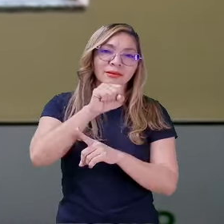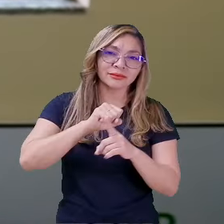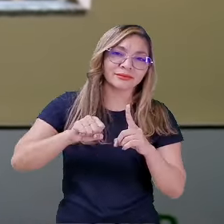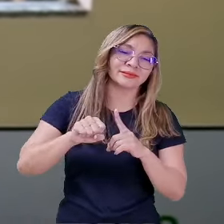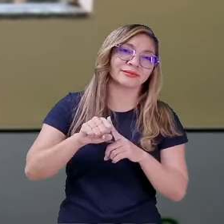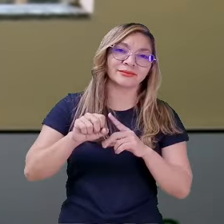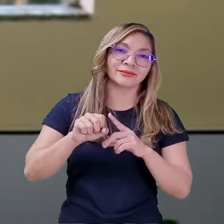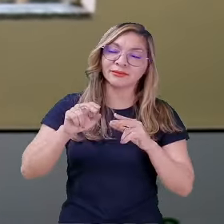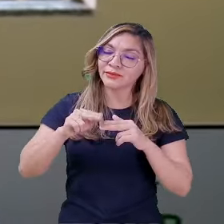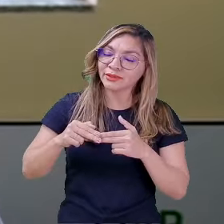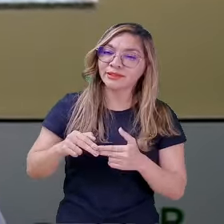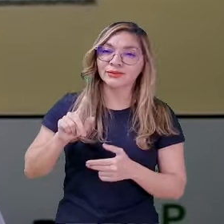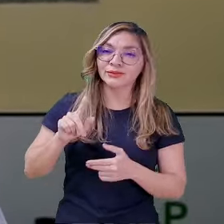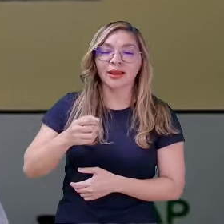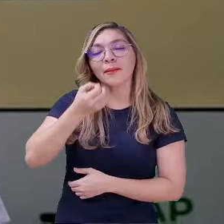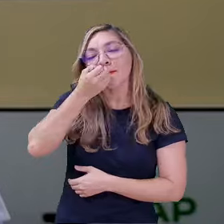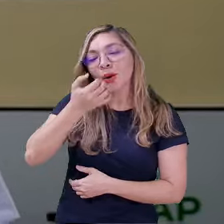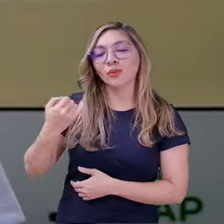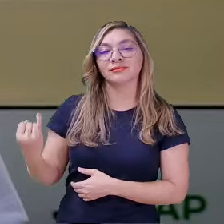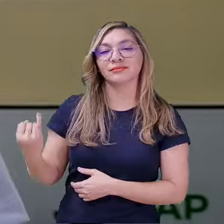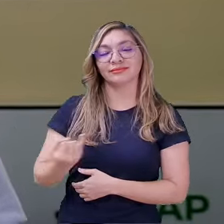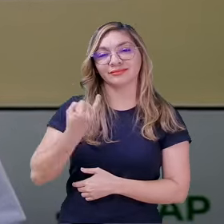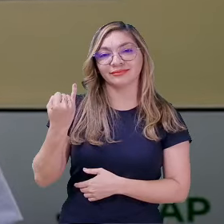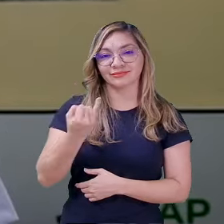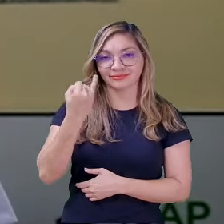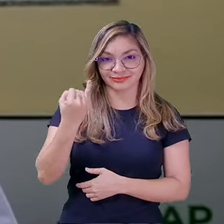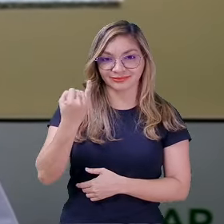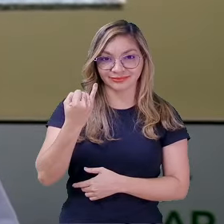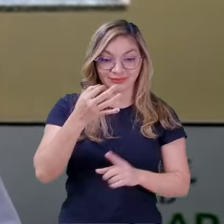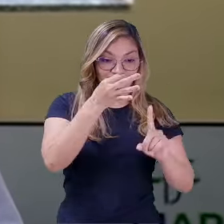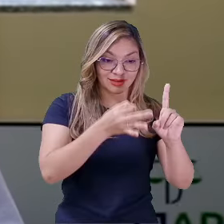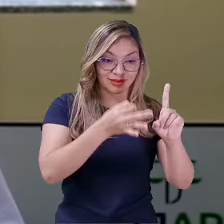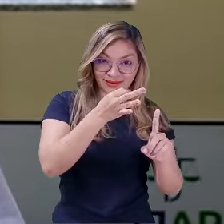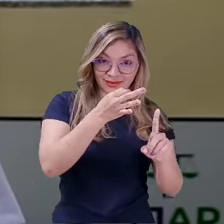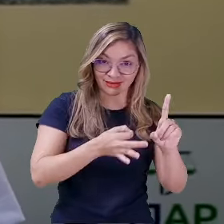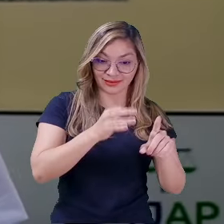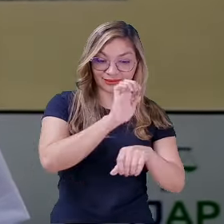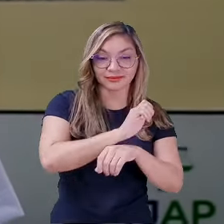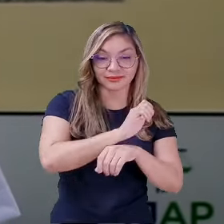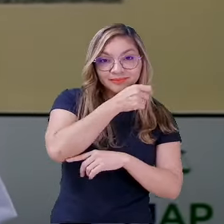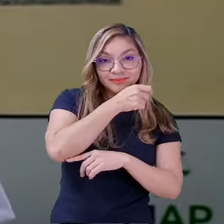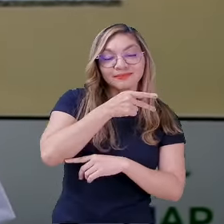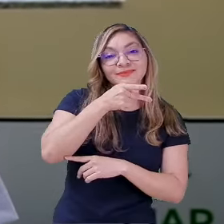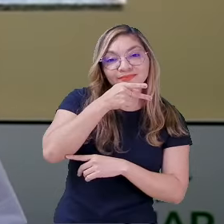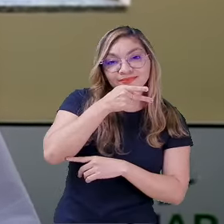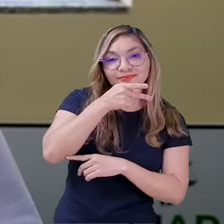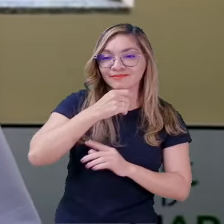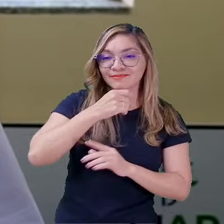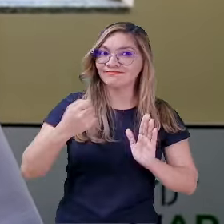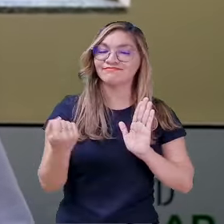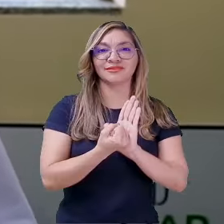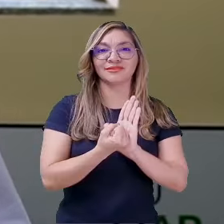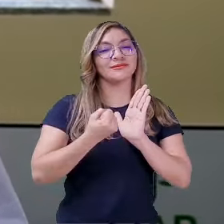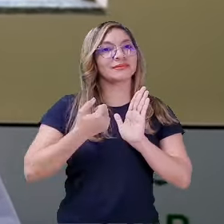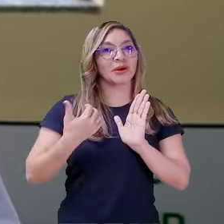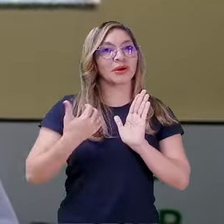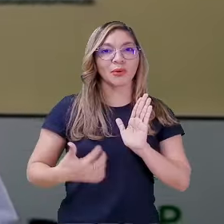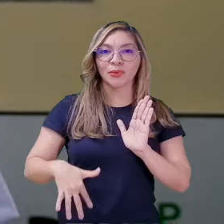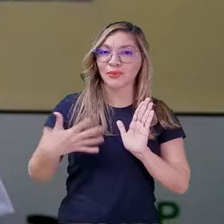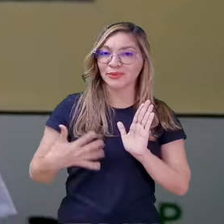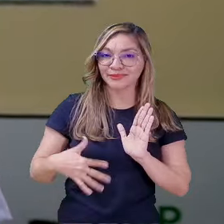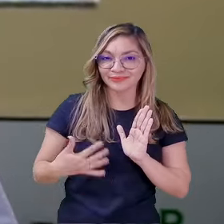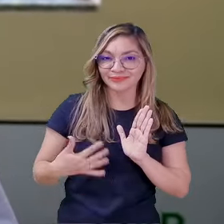um ponto muito importante que o Tribunal de Justiça do Amapá marca com os